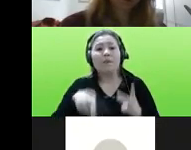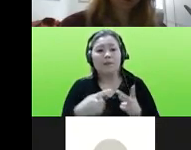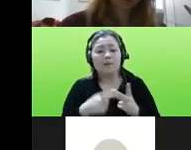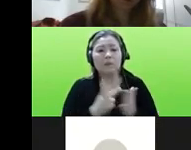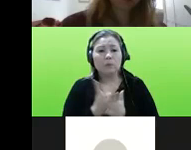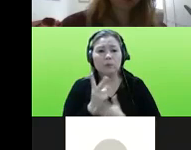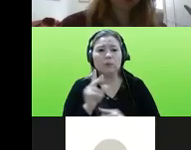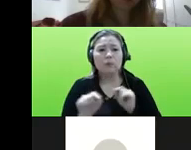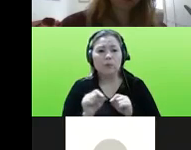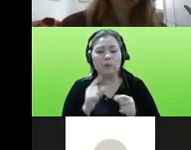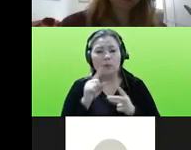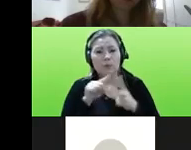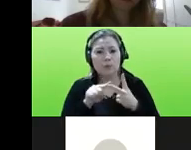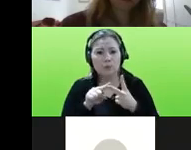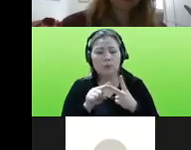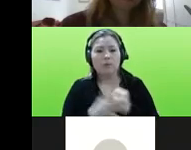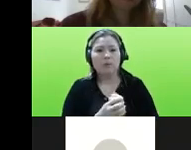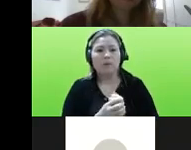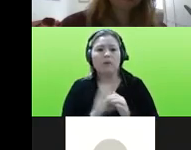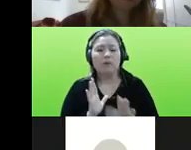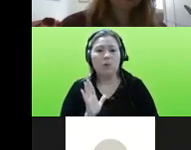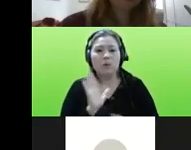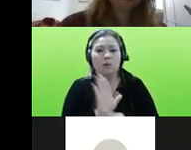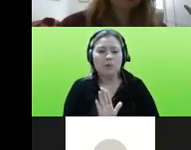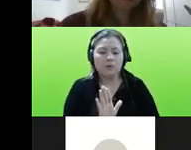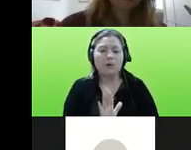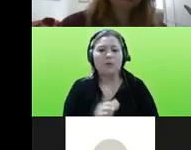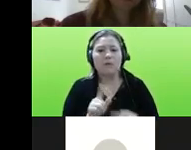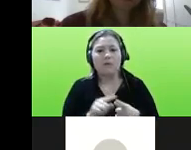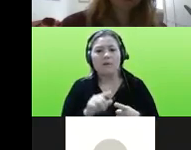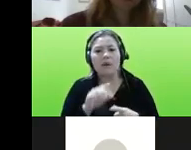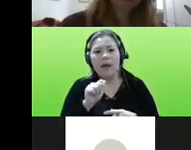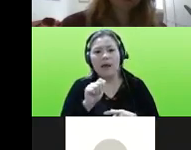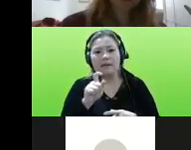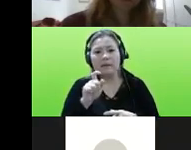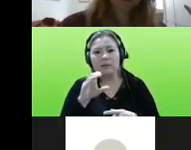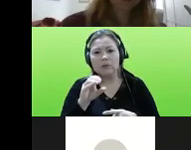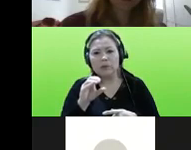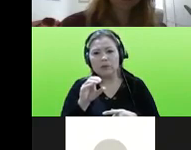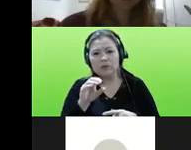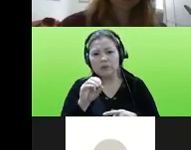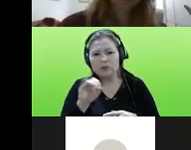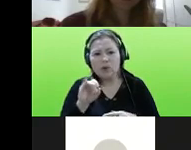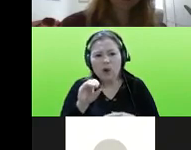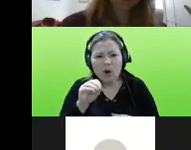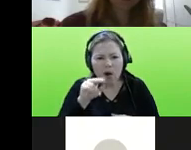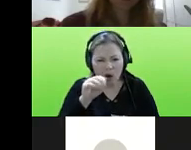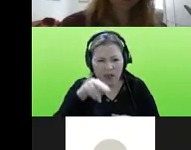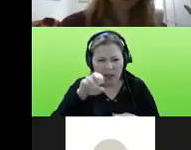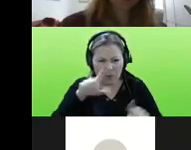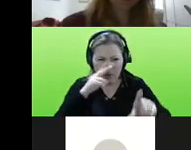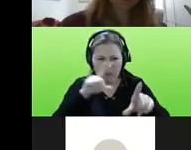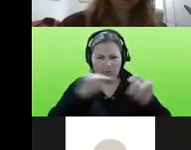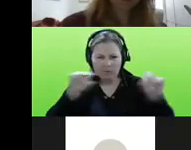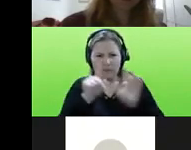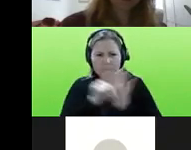com duas contribuições do Axel Honneth, retiradas desse texto de I